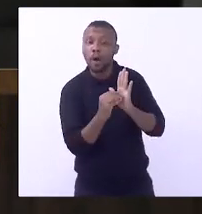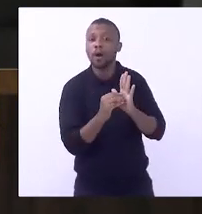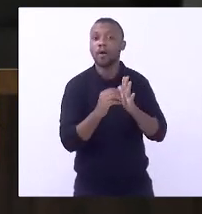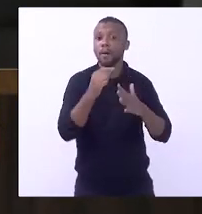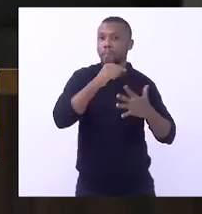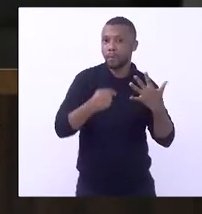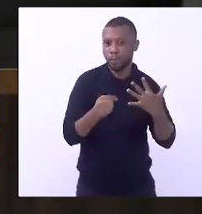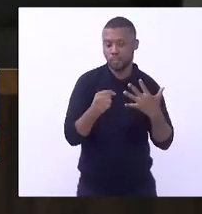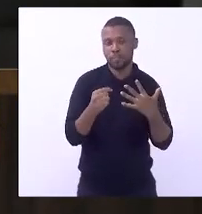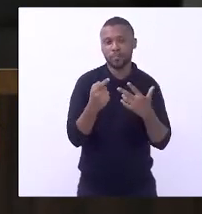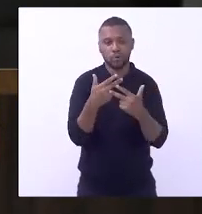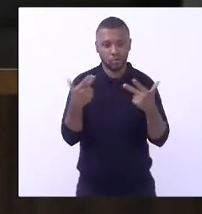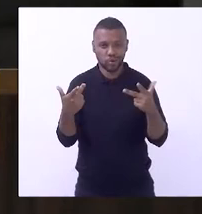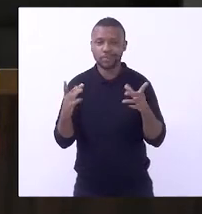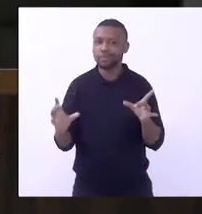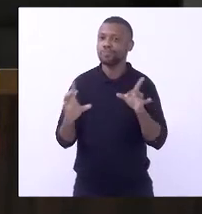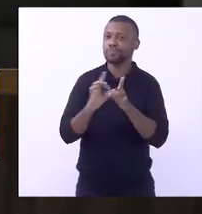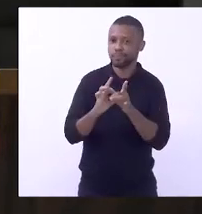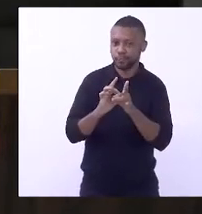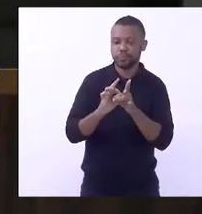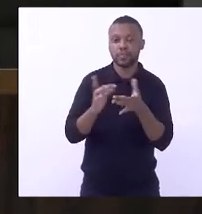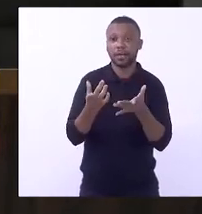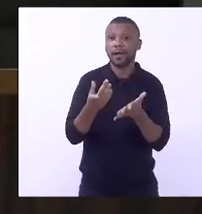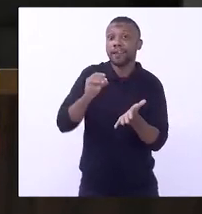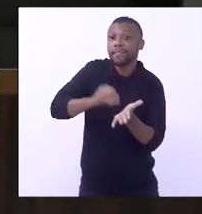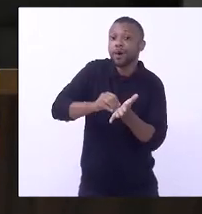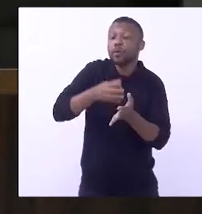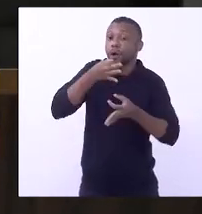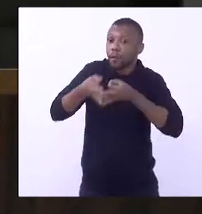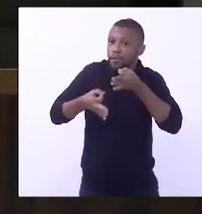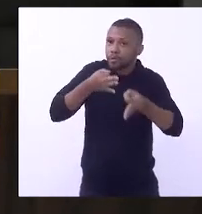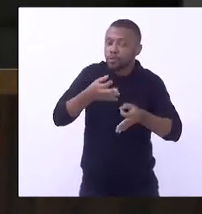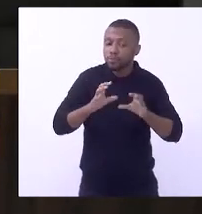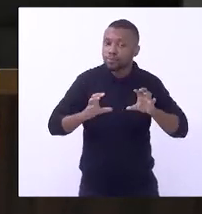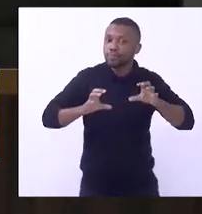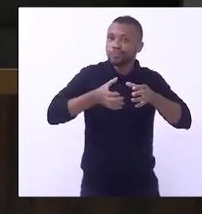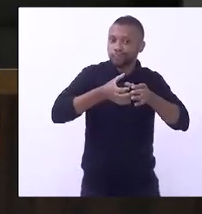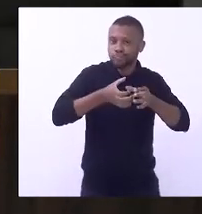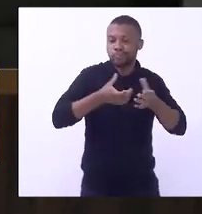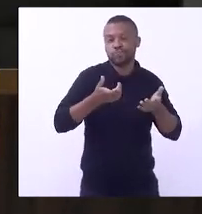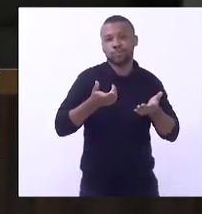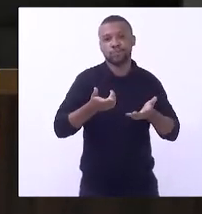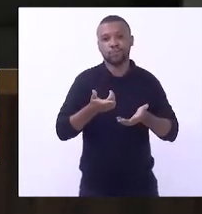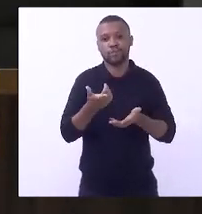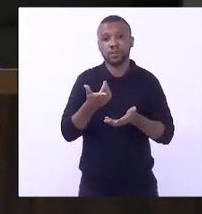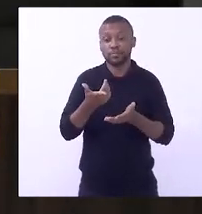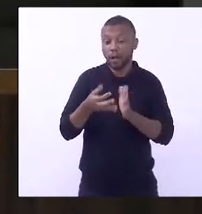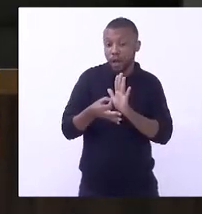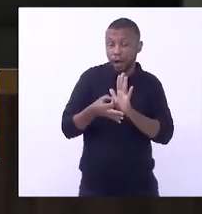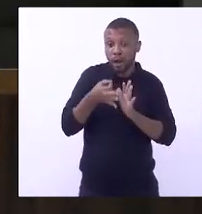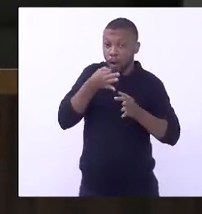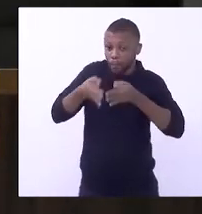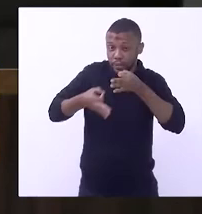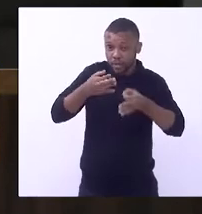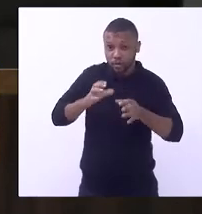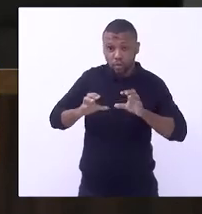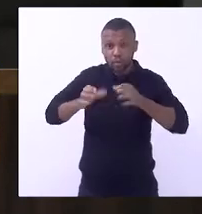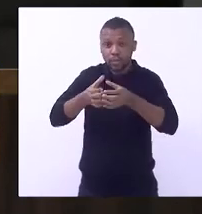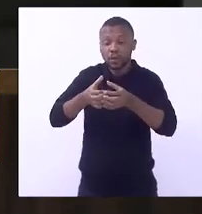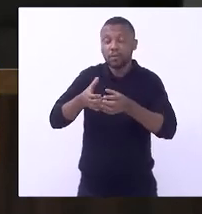providências, pendendo de parecer da Comissão de Emendas Constitucionais e Vetos. Para emitir parecer pela comissão, nobre